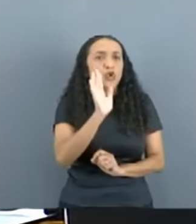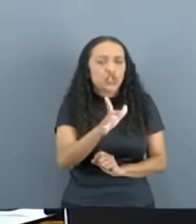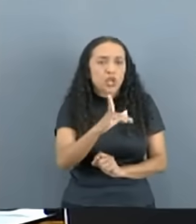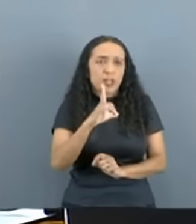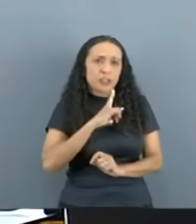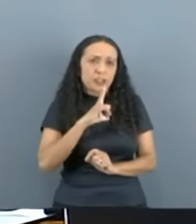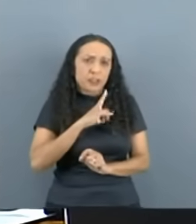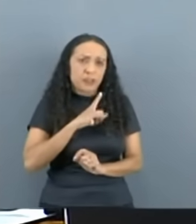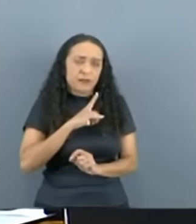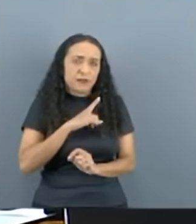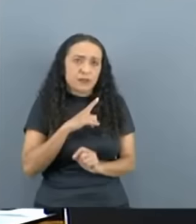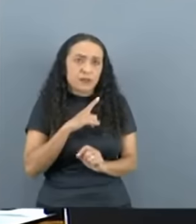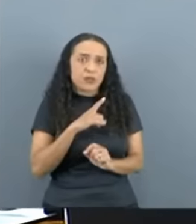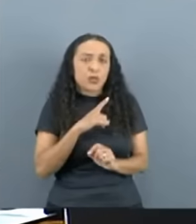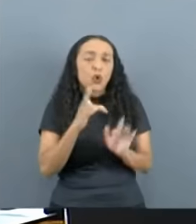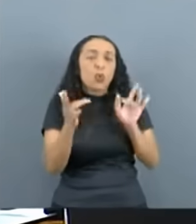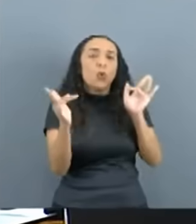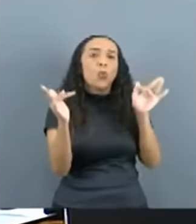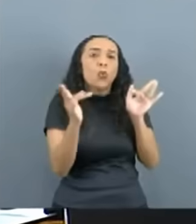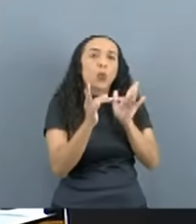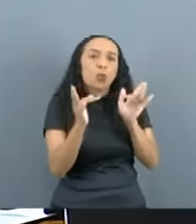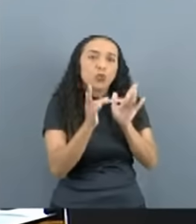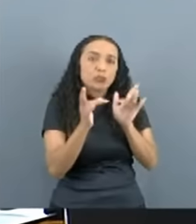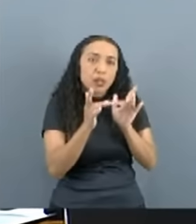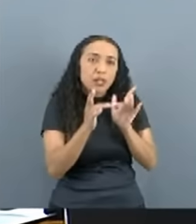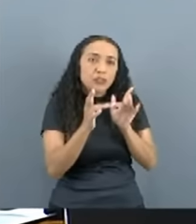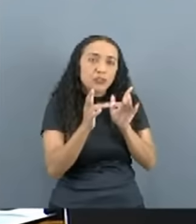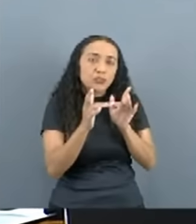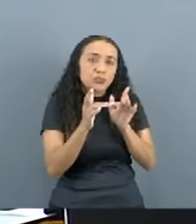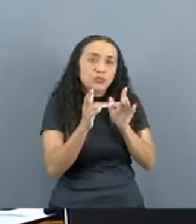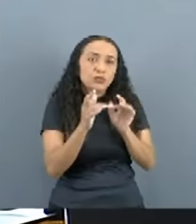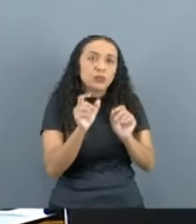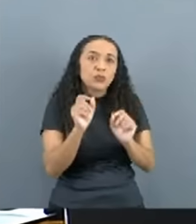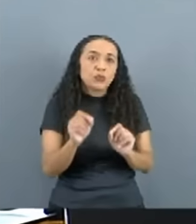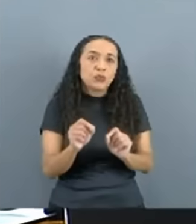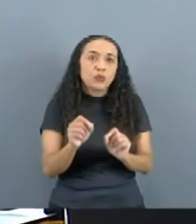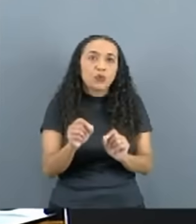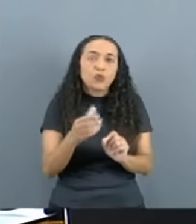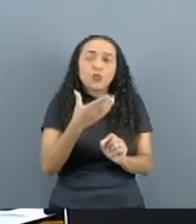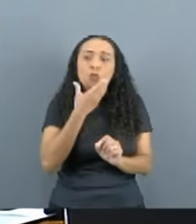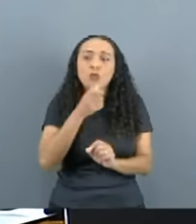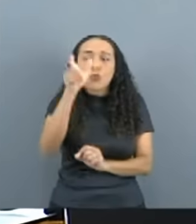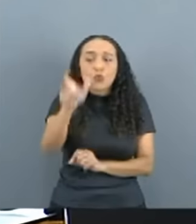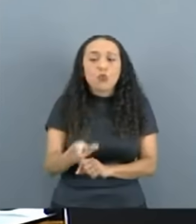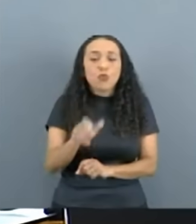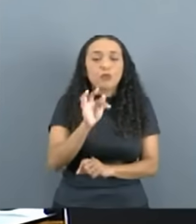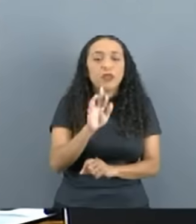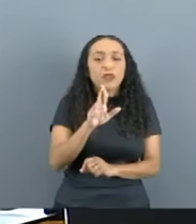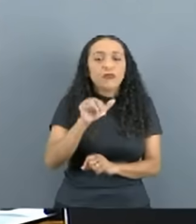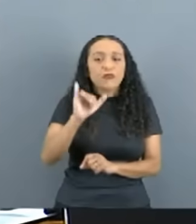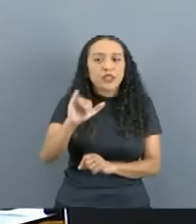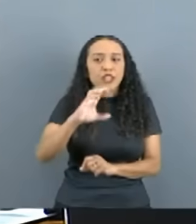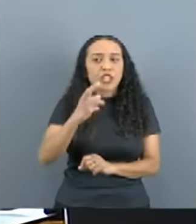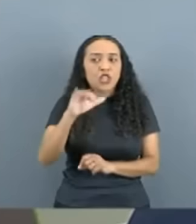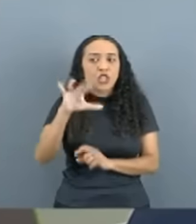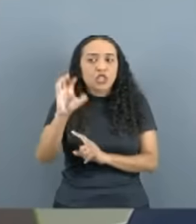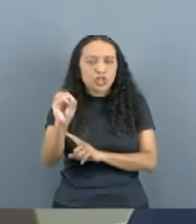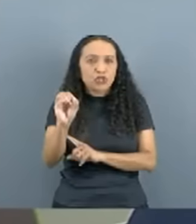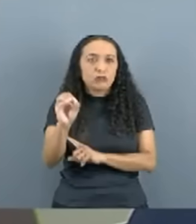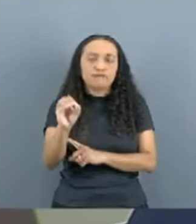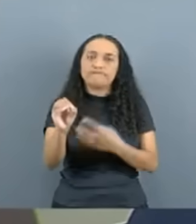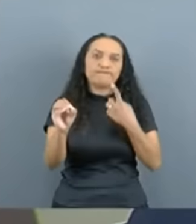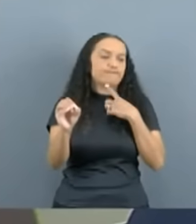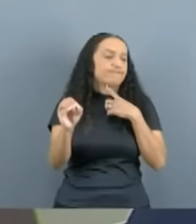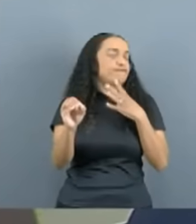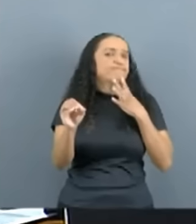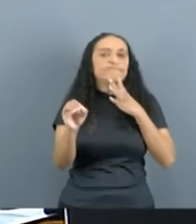manteve contato com o Frei Chico? Não conheço. Não